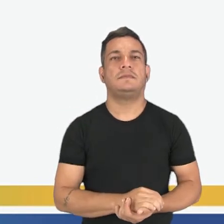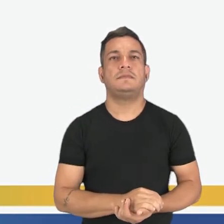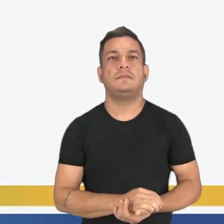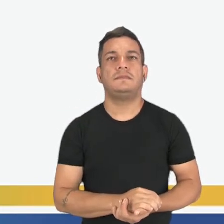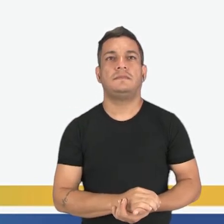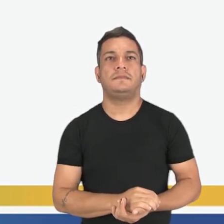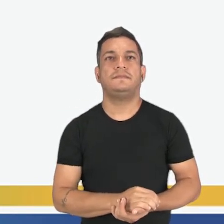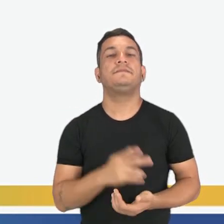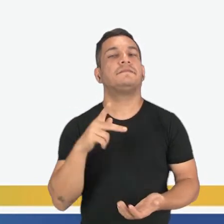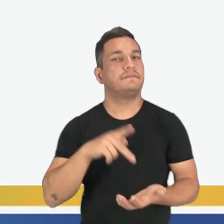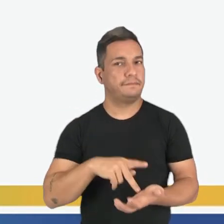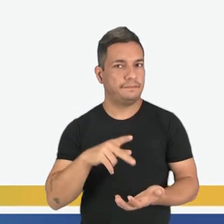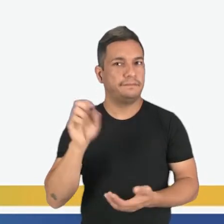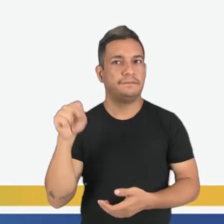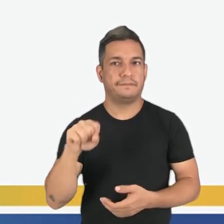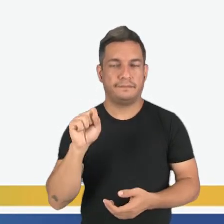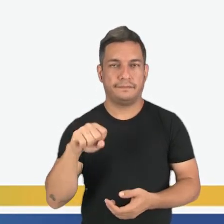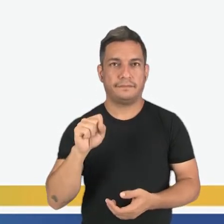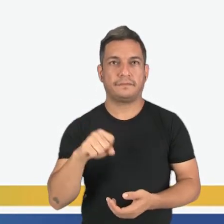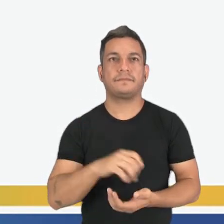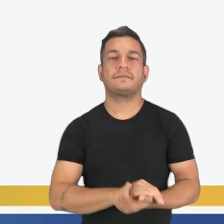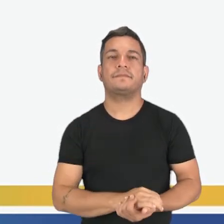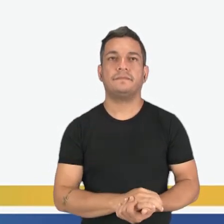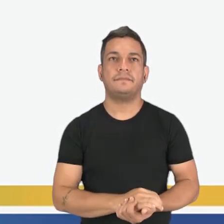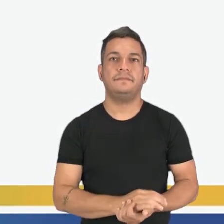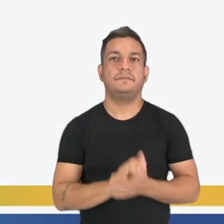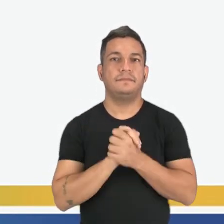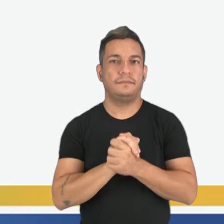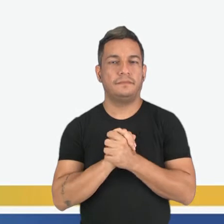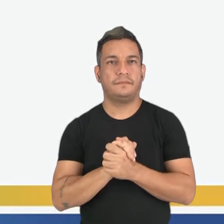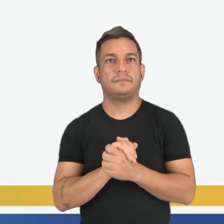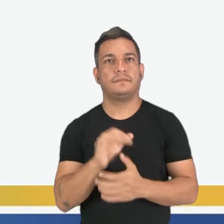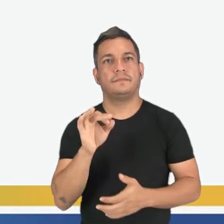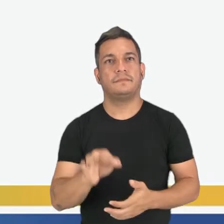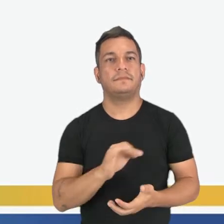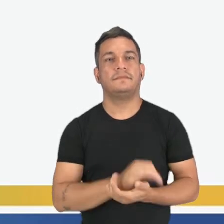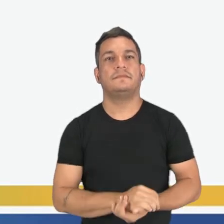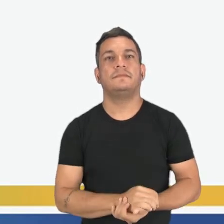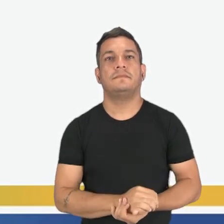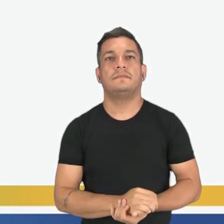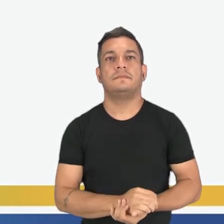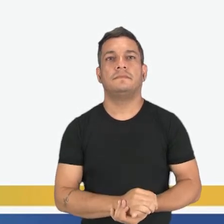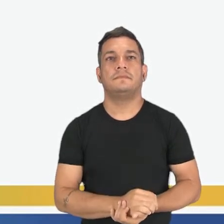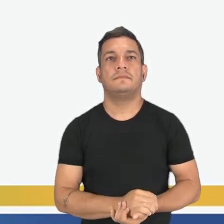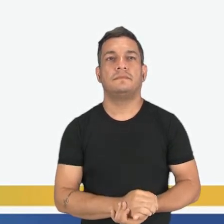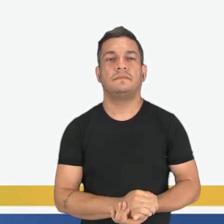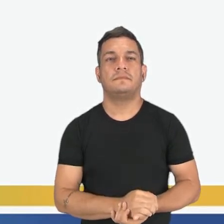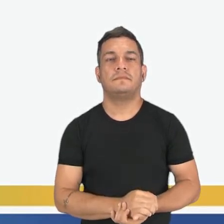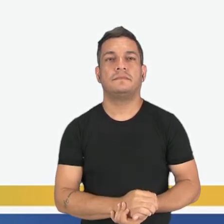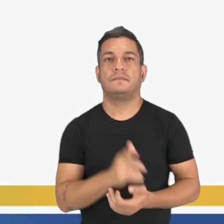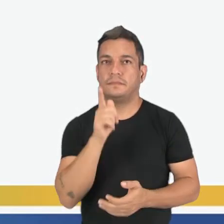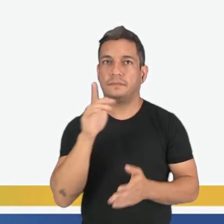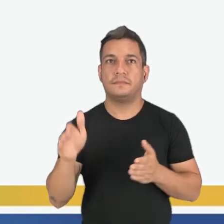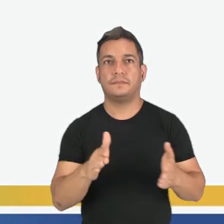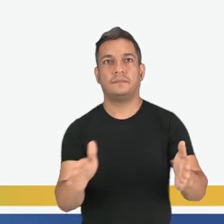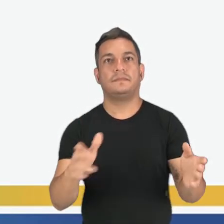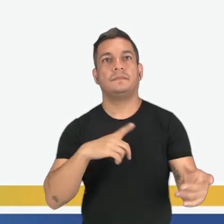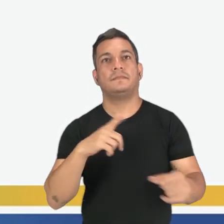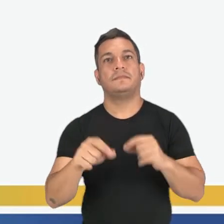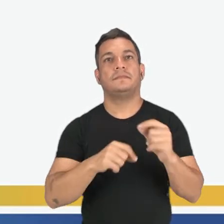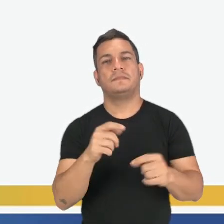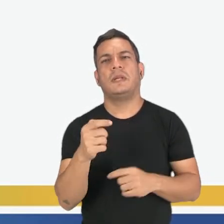verdade? Sim, verdadeiro. Parabéns para quem acertou. Segunda informação, os rios